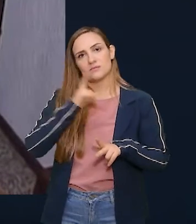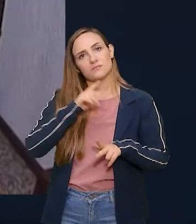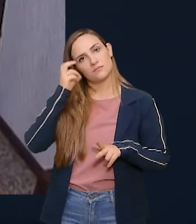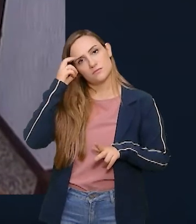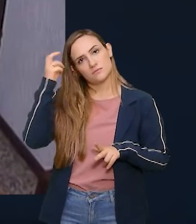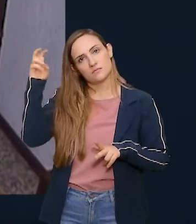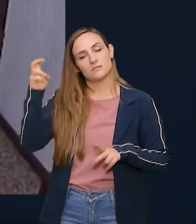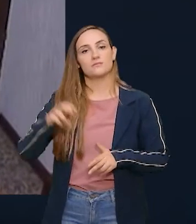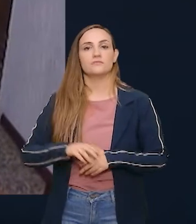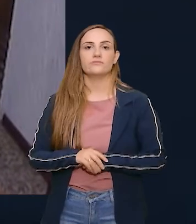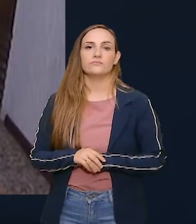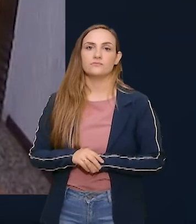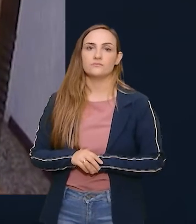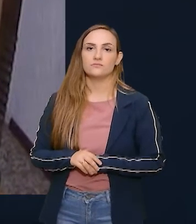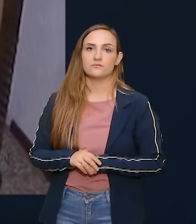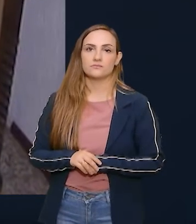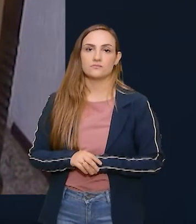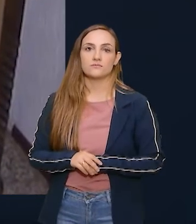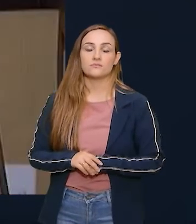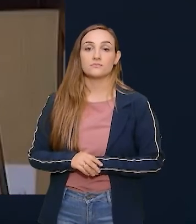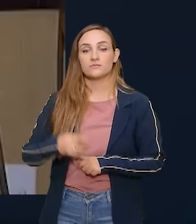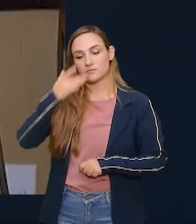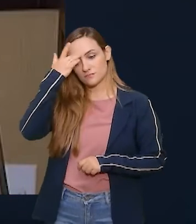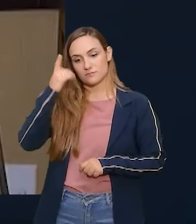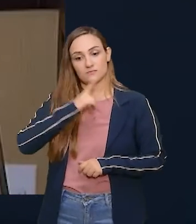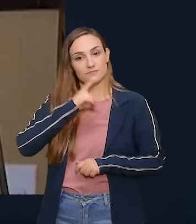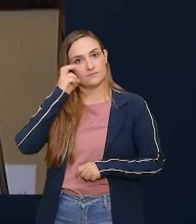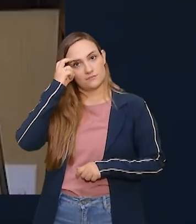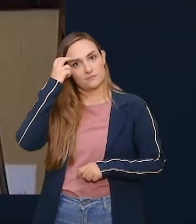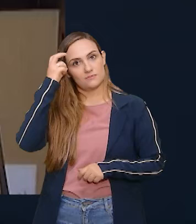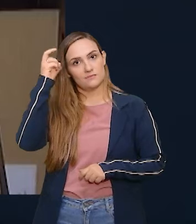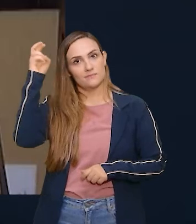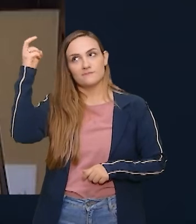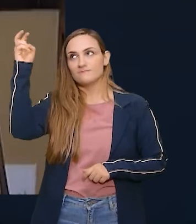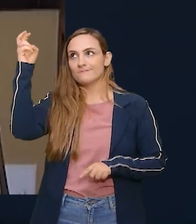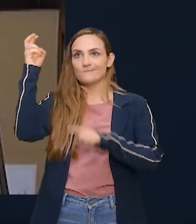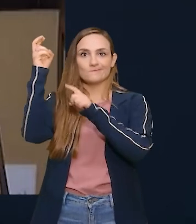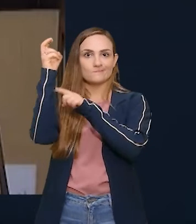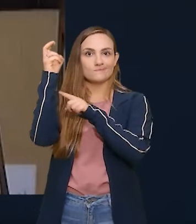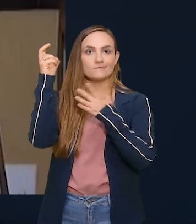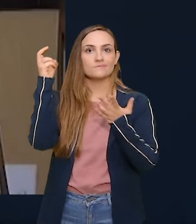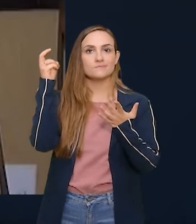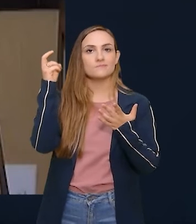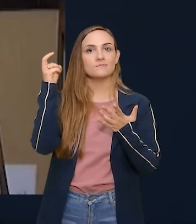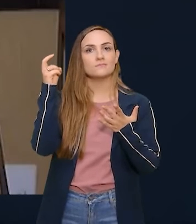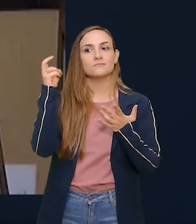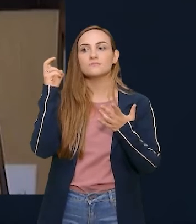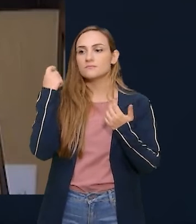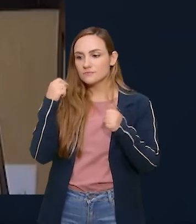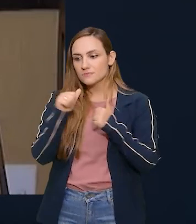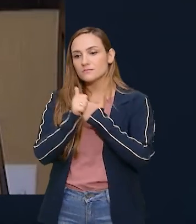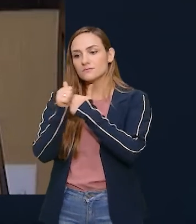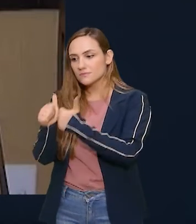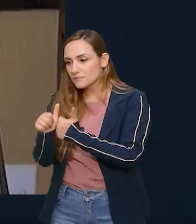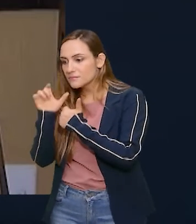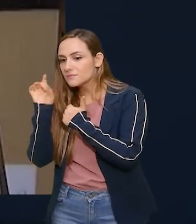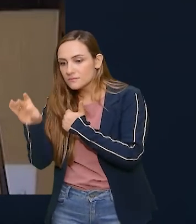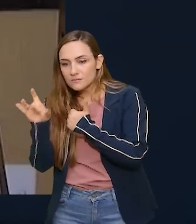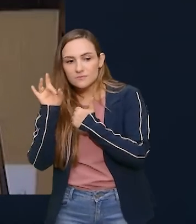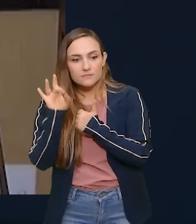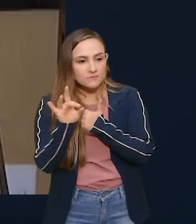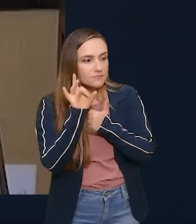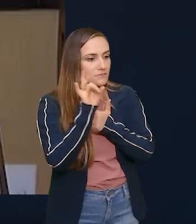diferenciada aos alunos com altas habilidades. As necessidades dos superdotados, dos detentores de altas habilidades, elas são